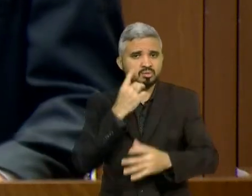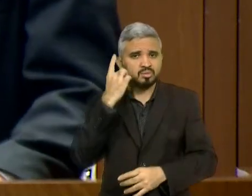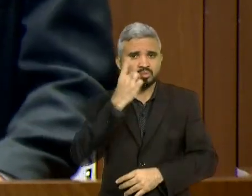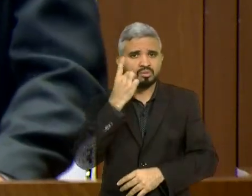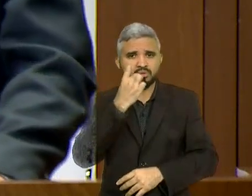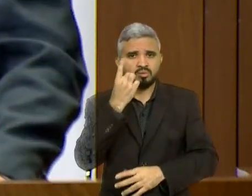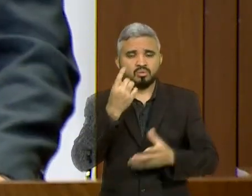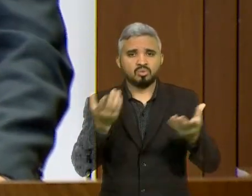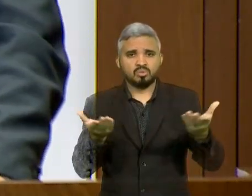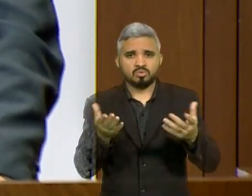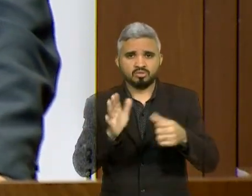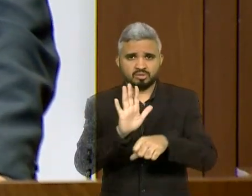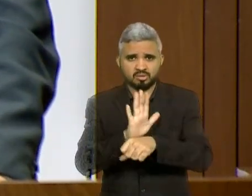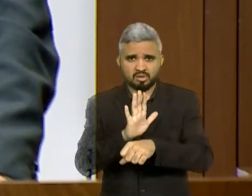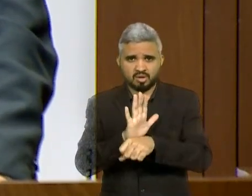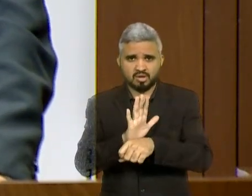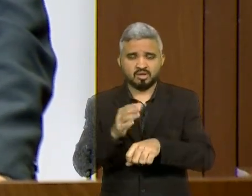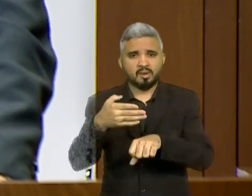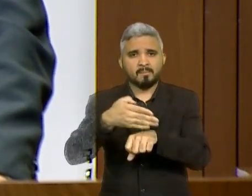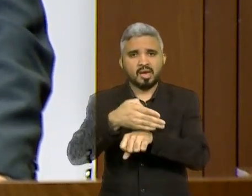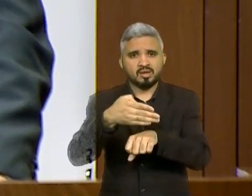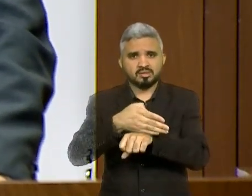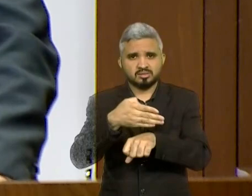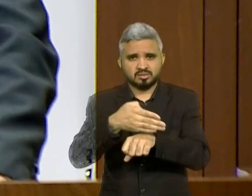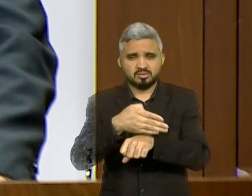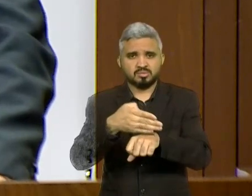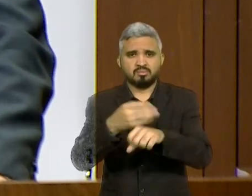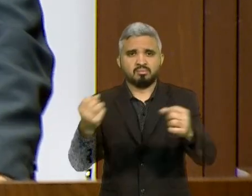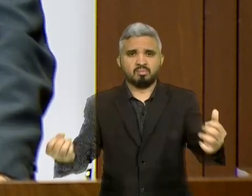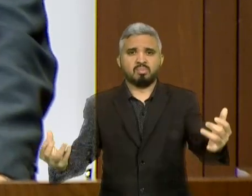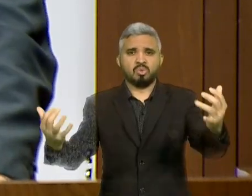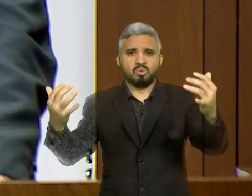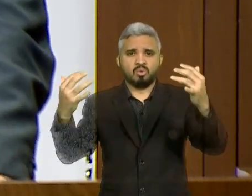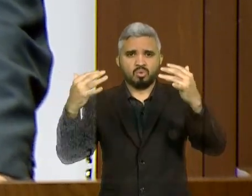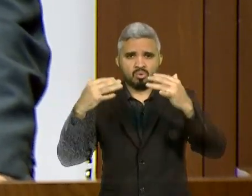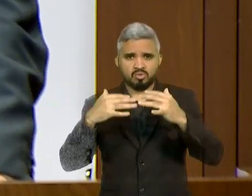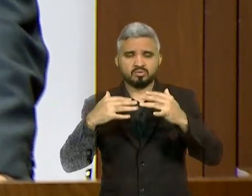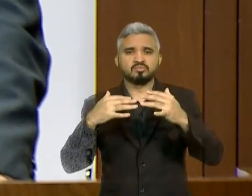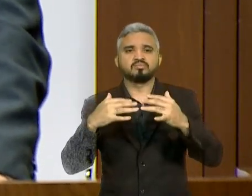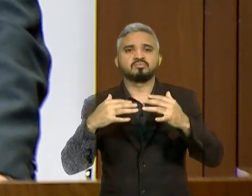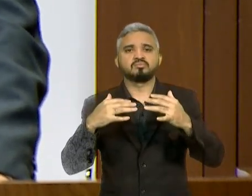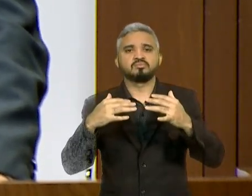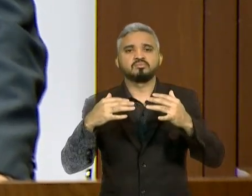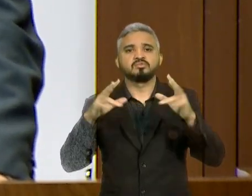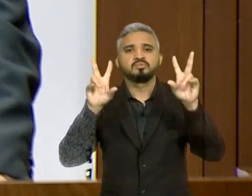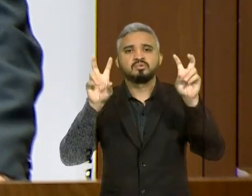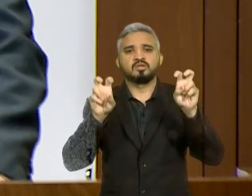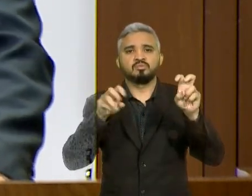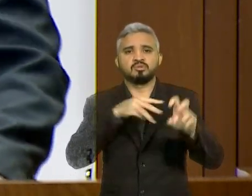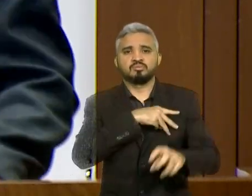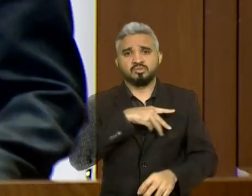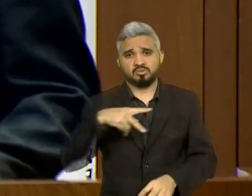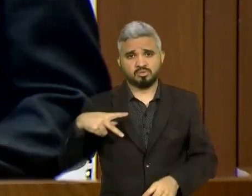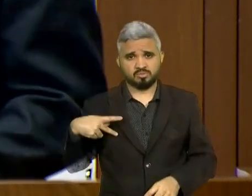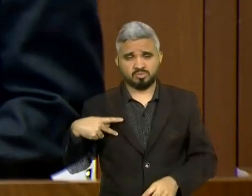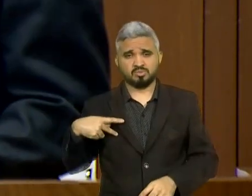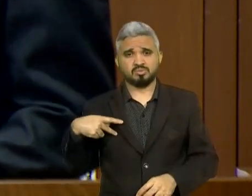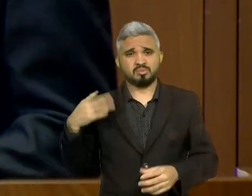tarde, participar dessa audiência pública que vai debater os rumos do Ministério Público a partir de 1988.